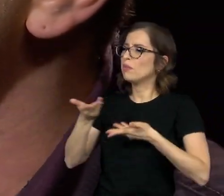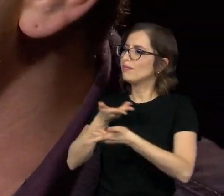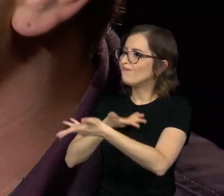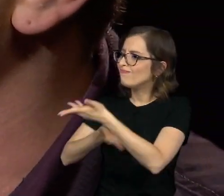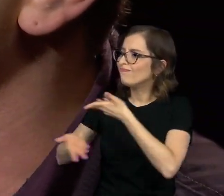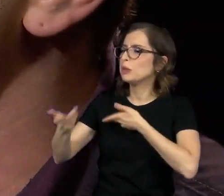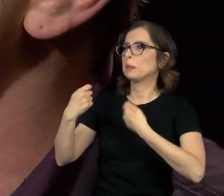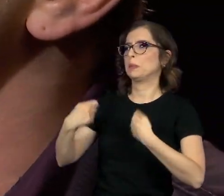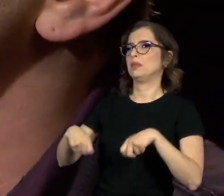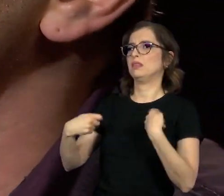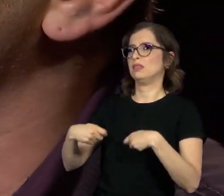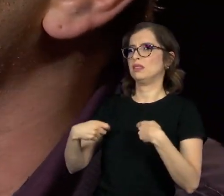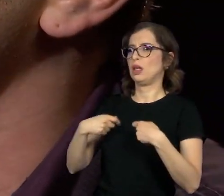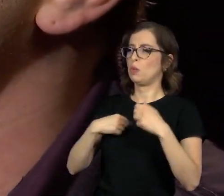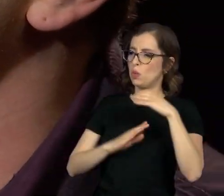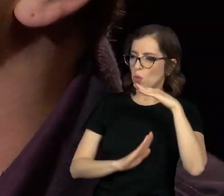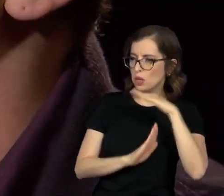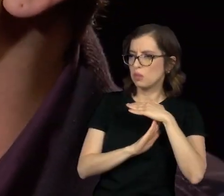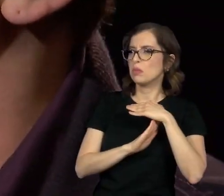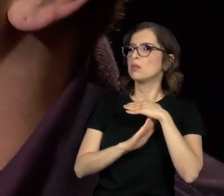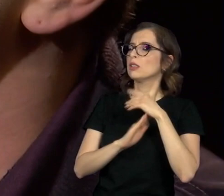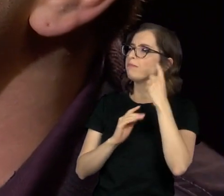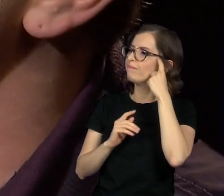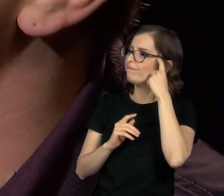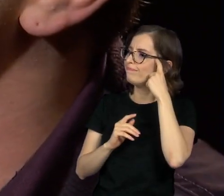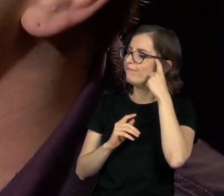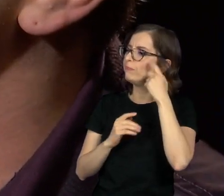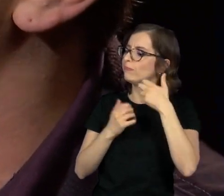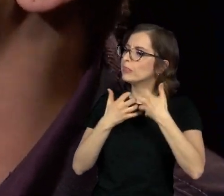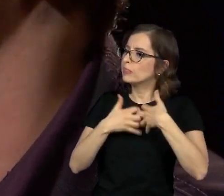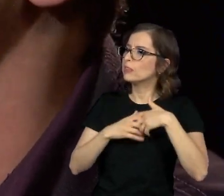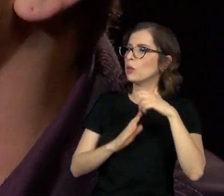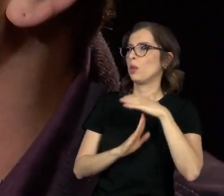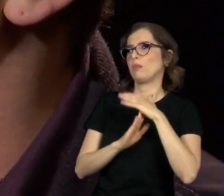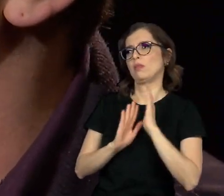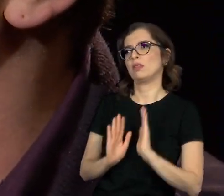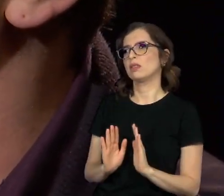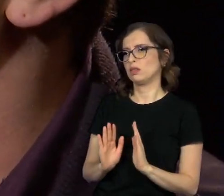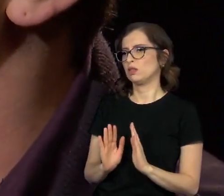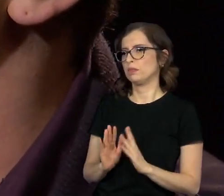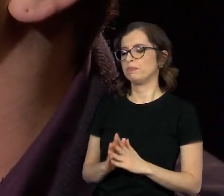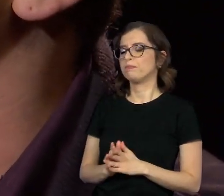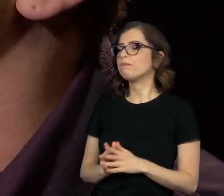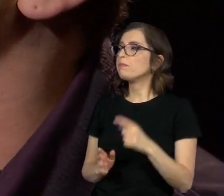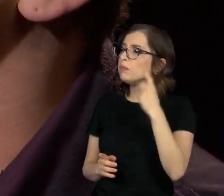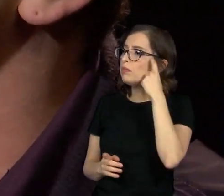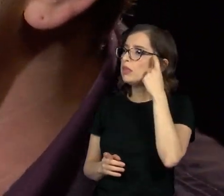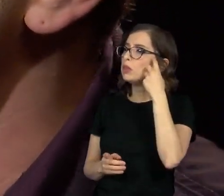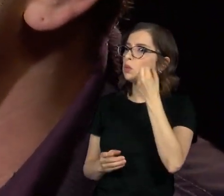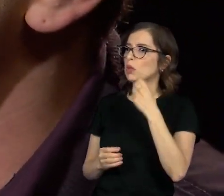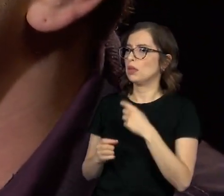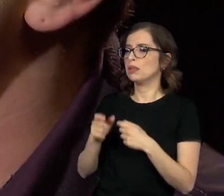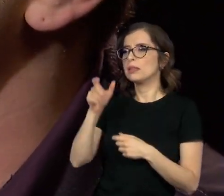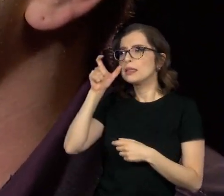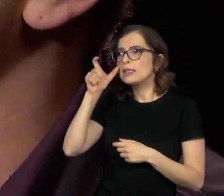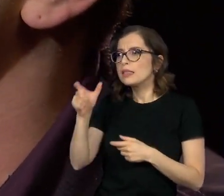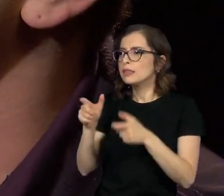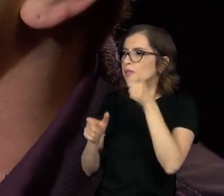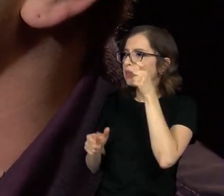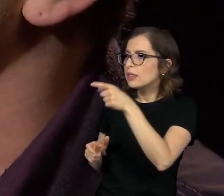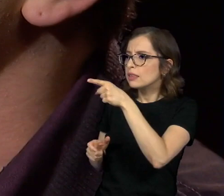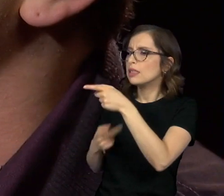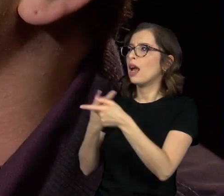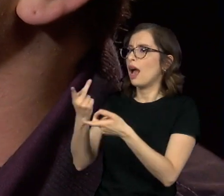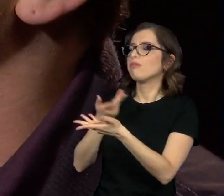Precisamos pensar maneiras de conciliar interesses, né, de viver em